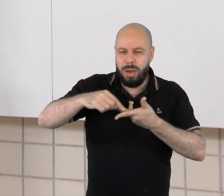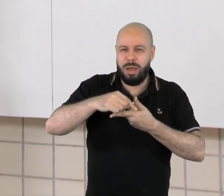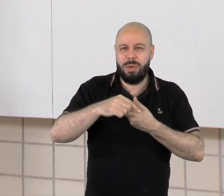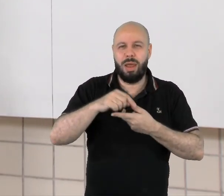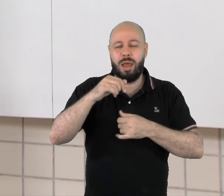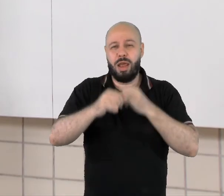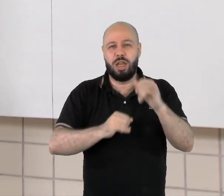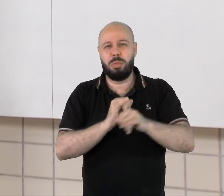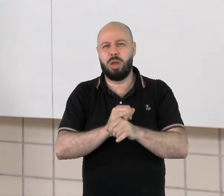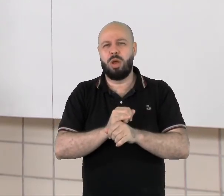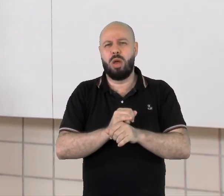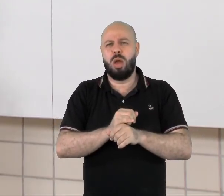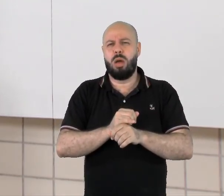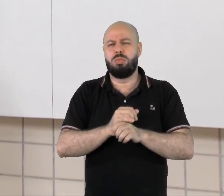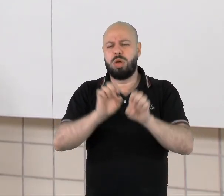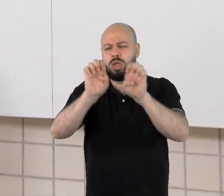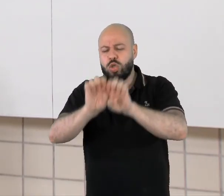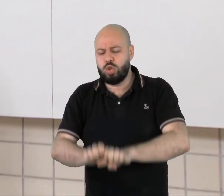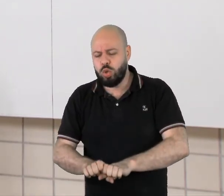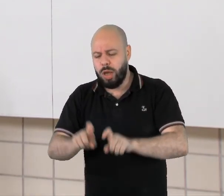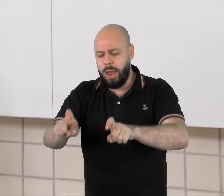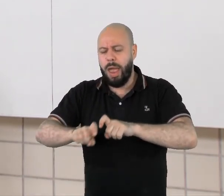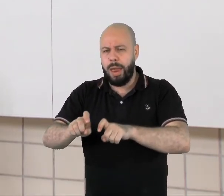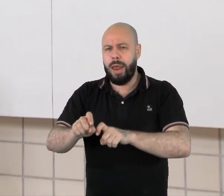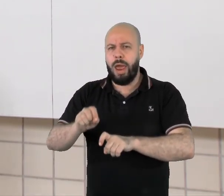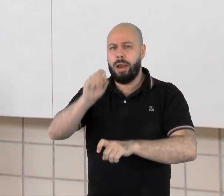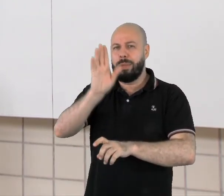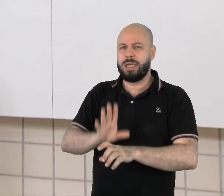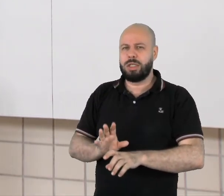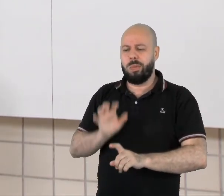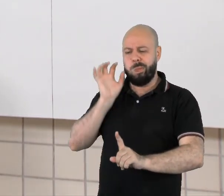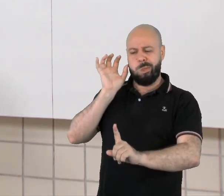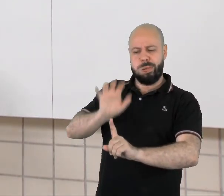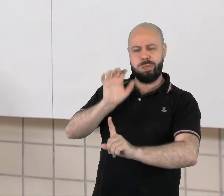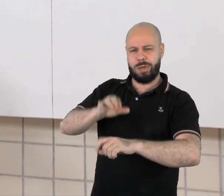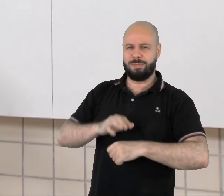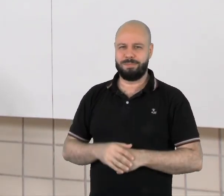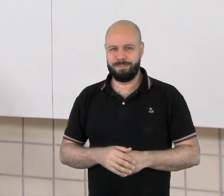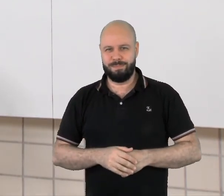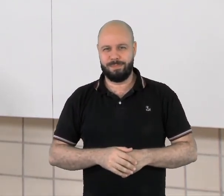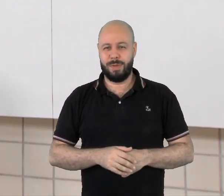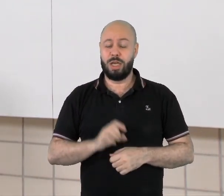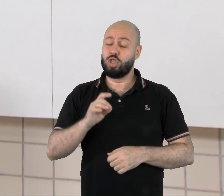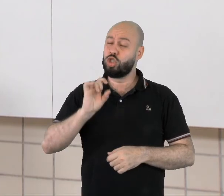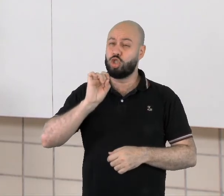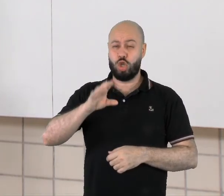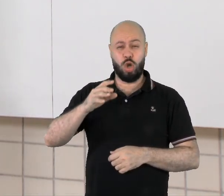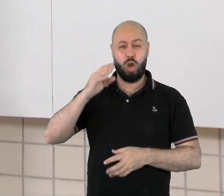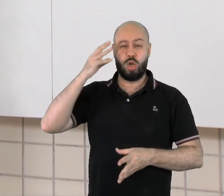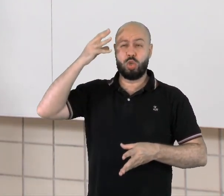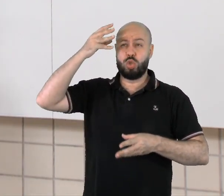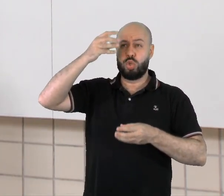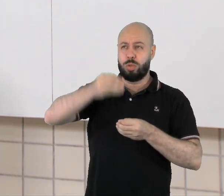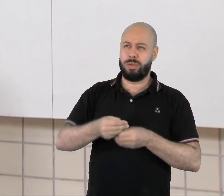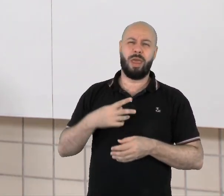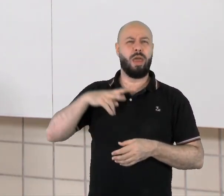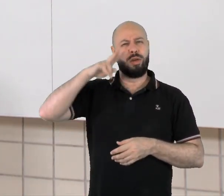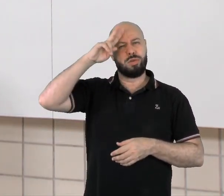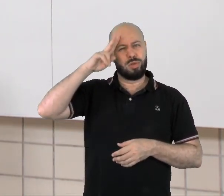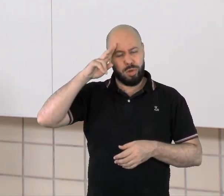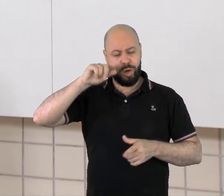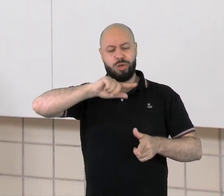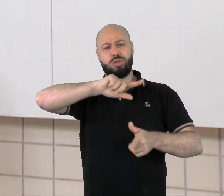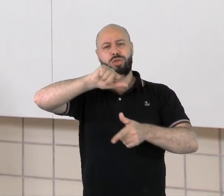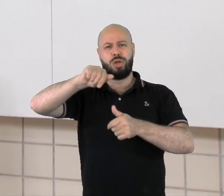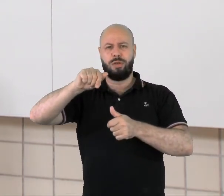a estrutura agrária do Brasil. Lembrando, estamos só revisando, isso tem muita história, muita geografia